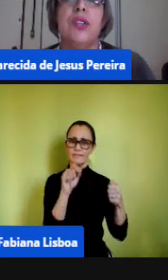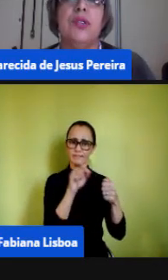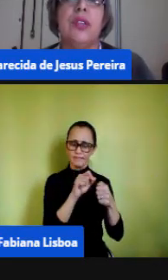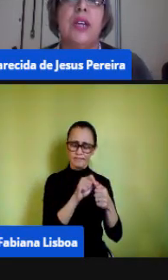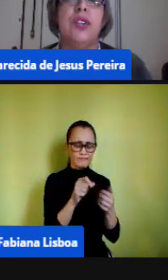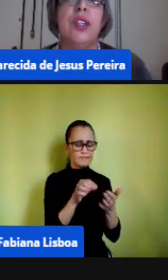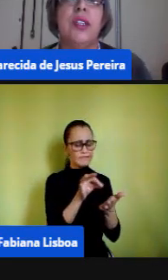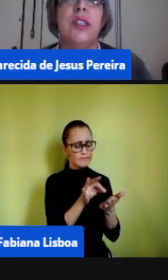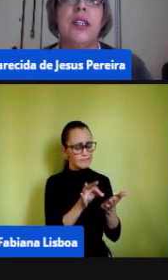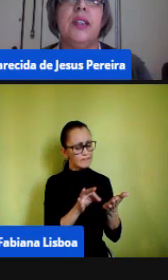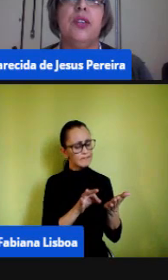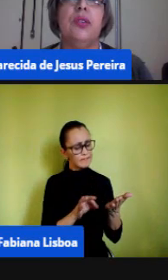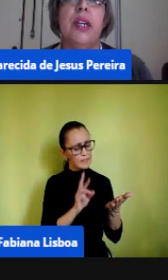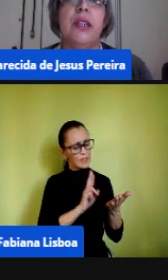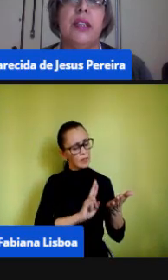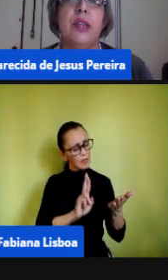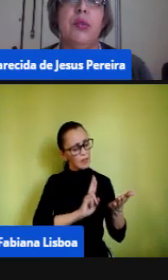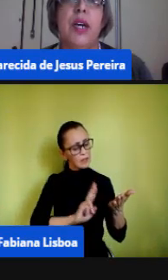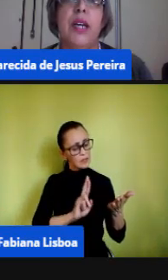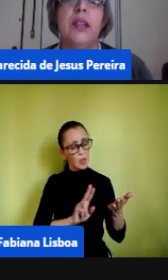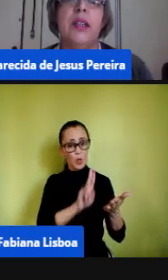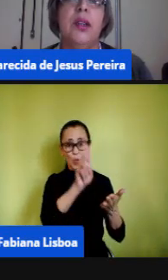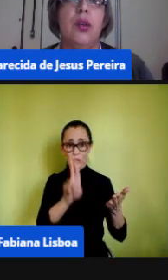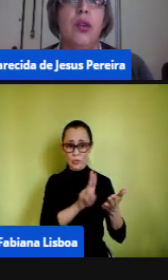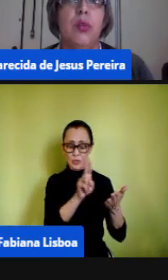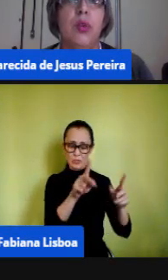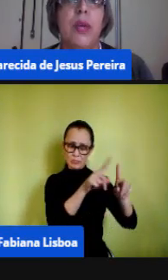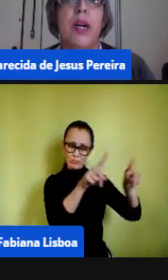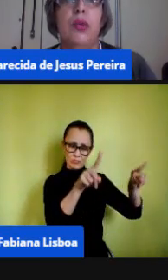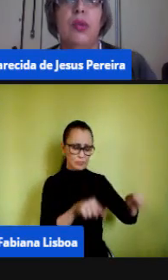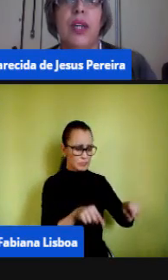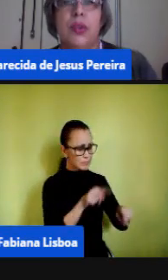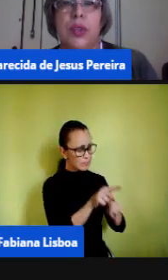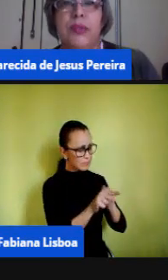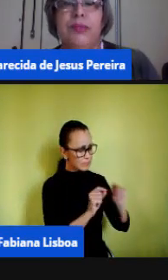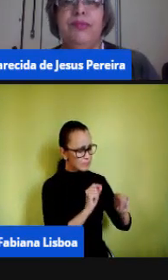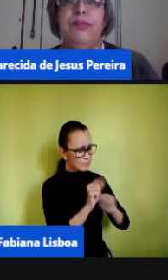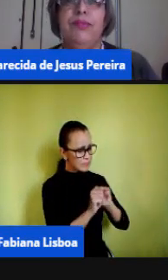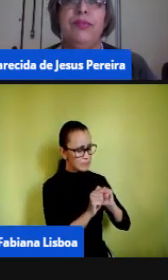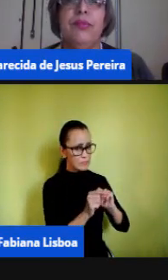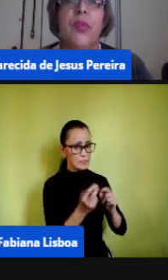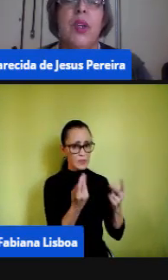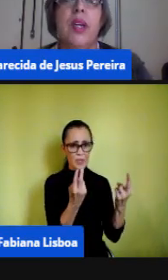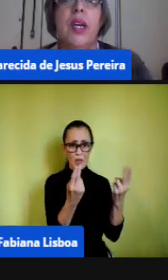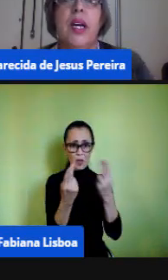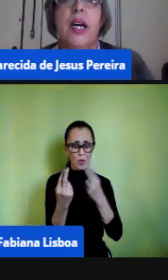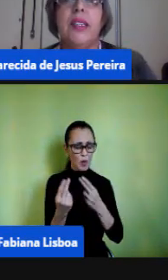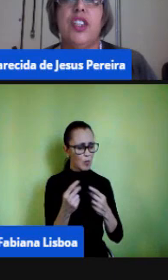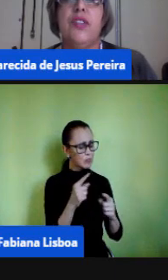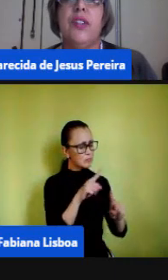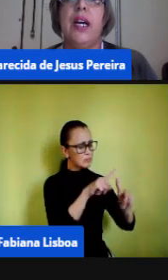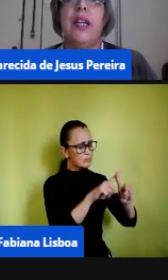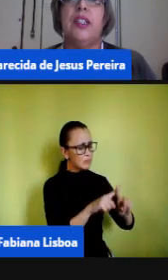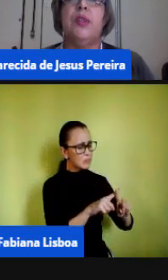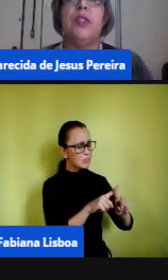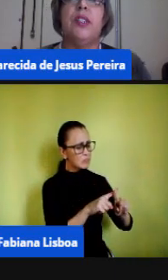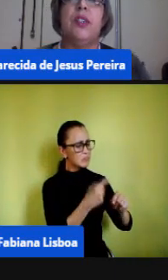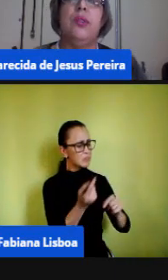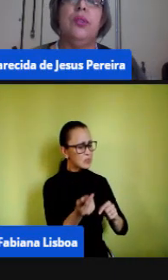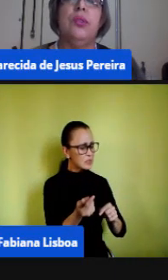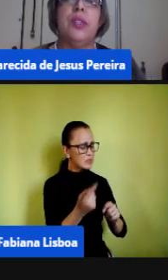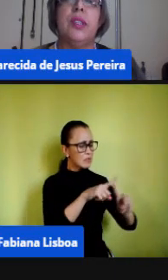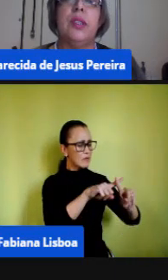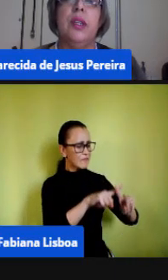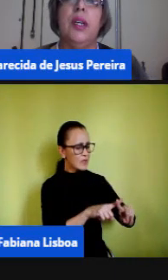buscando os resultados utilizando a toalha da tabuada como uma calculadora. As atividades podem